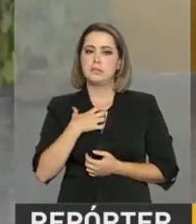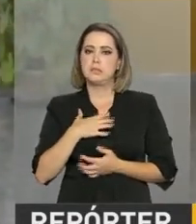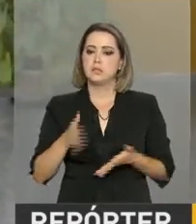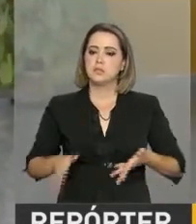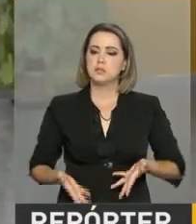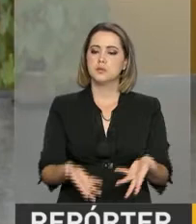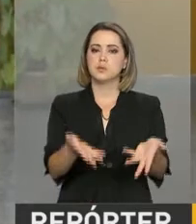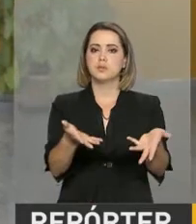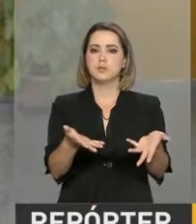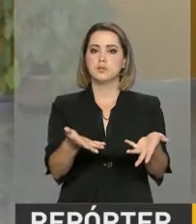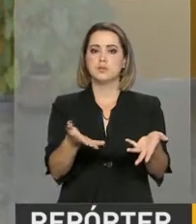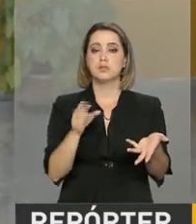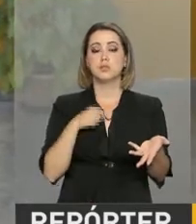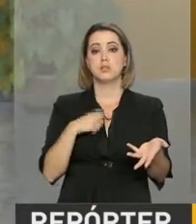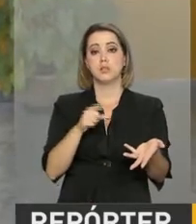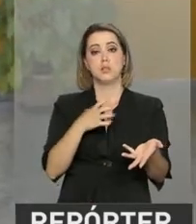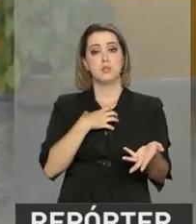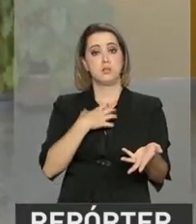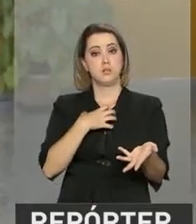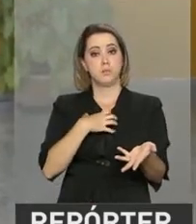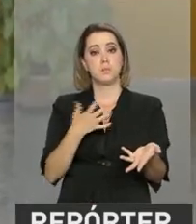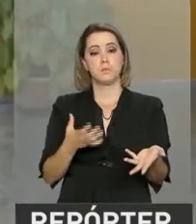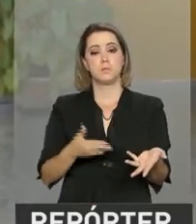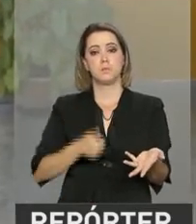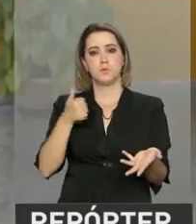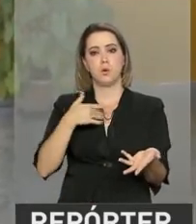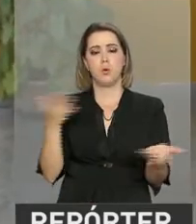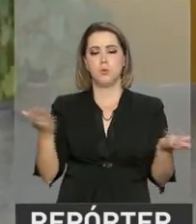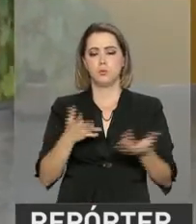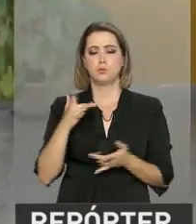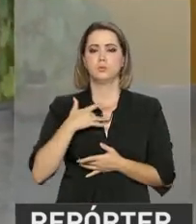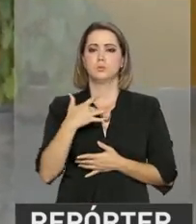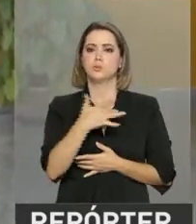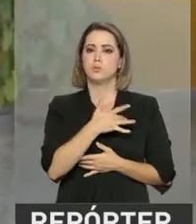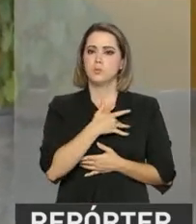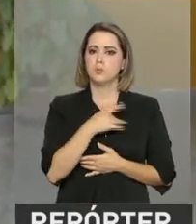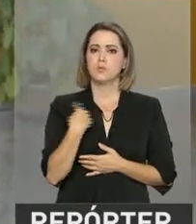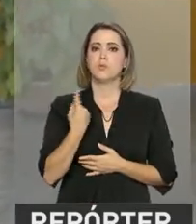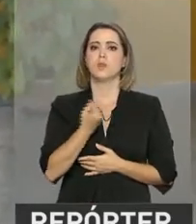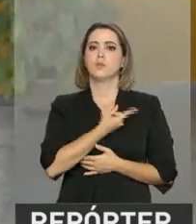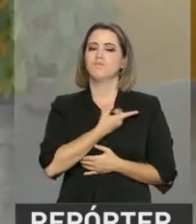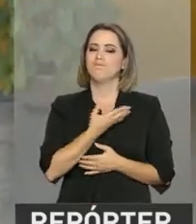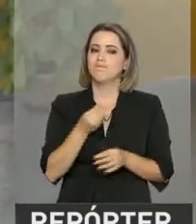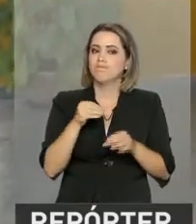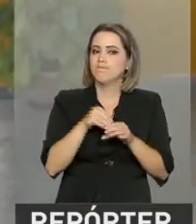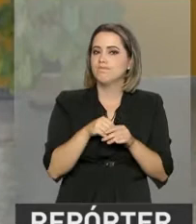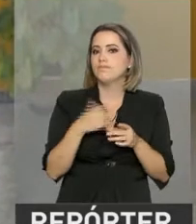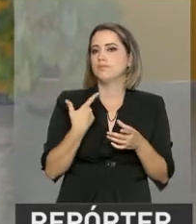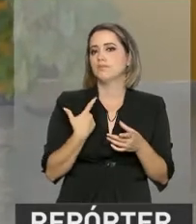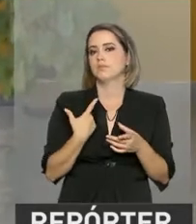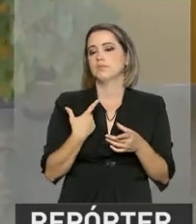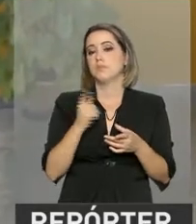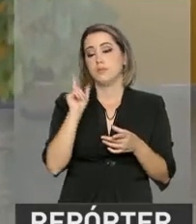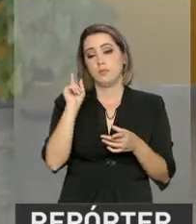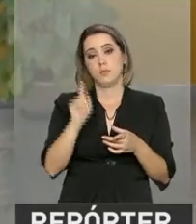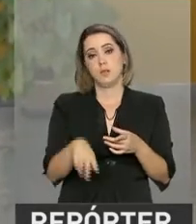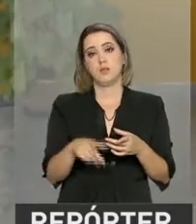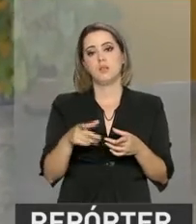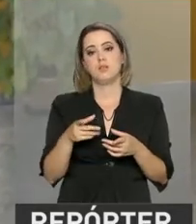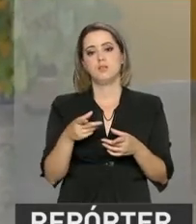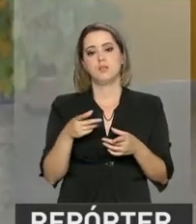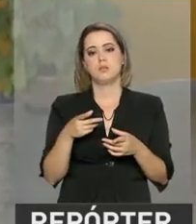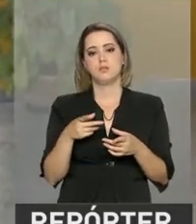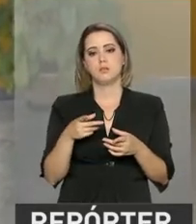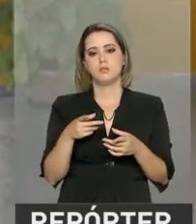incentivo então acho que hoje o a saúde da nossa saúde no nosso meio ela ela está muito